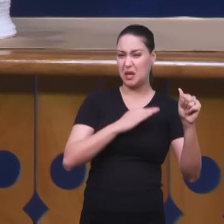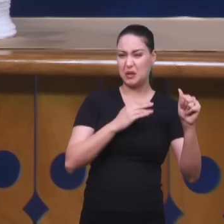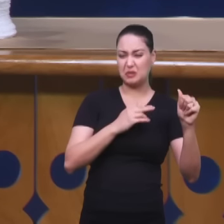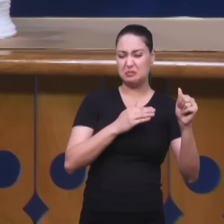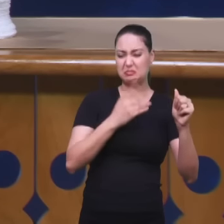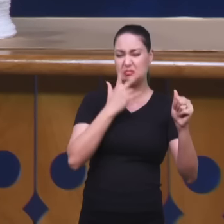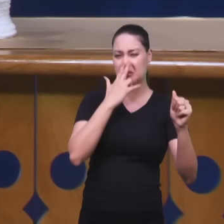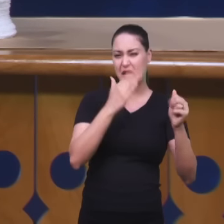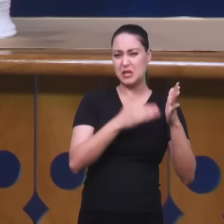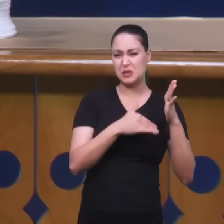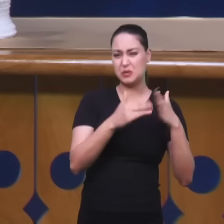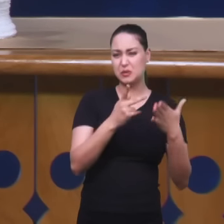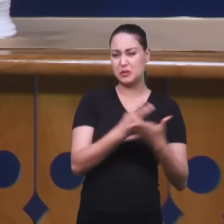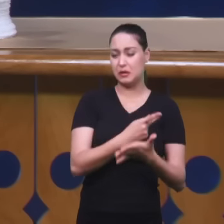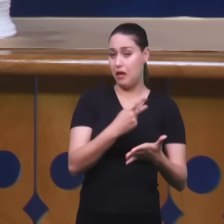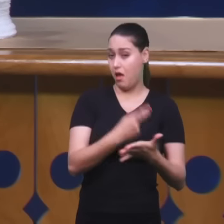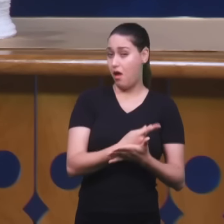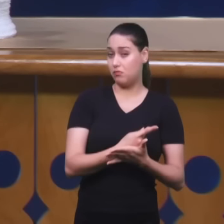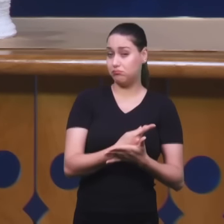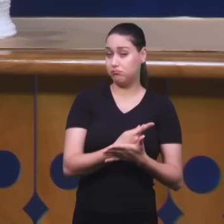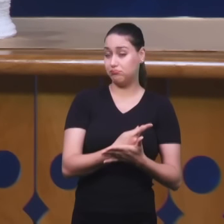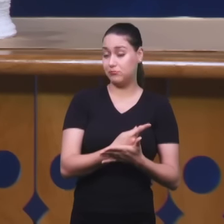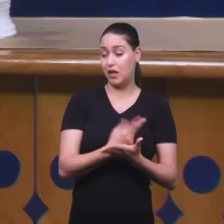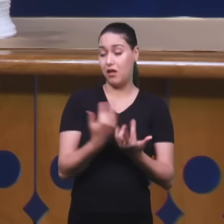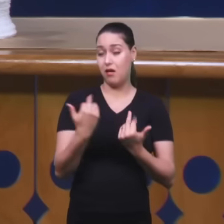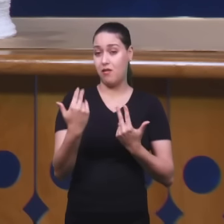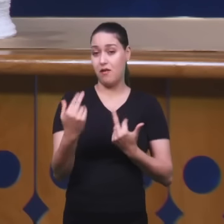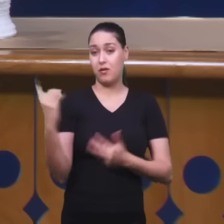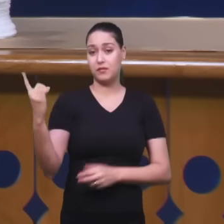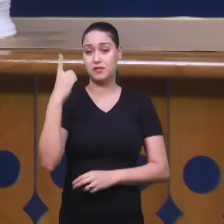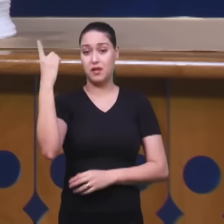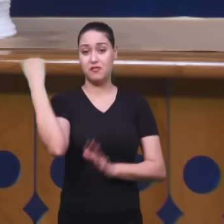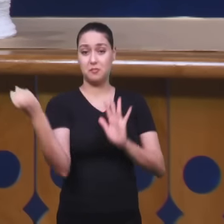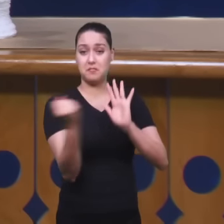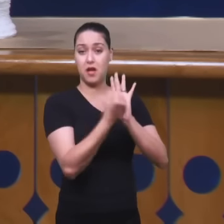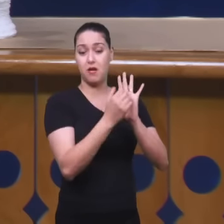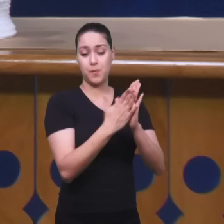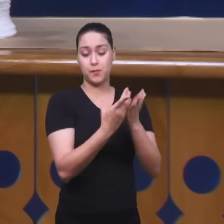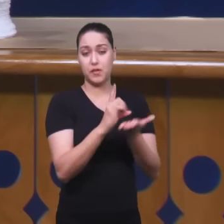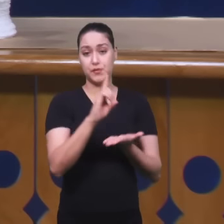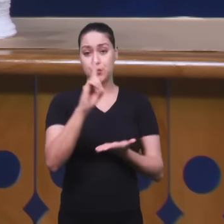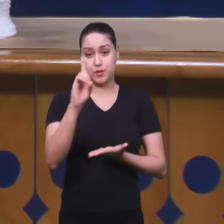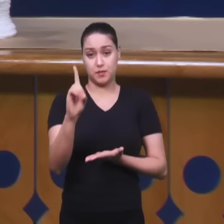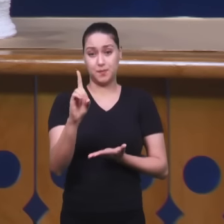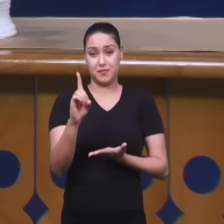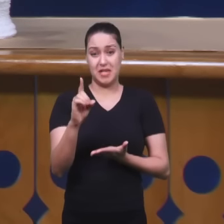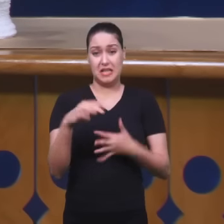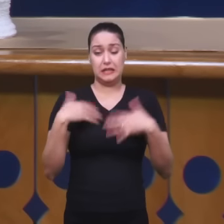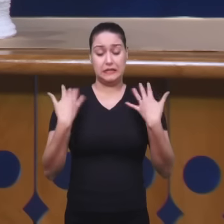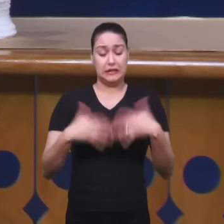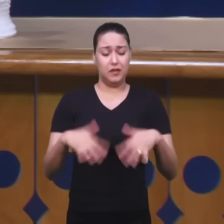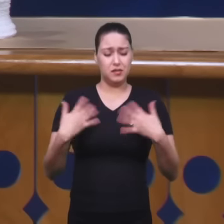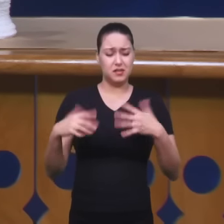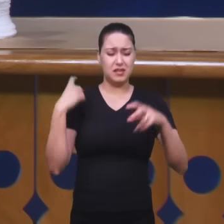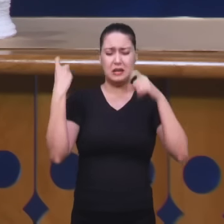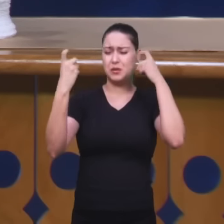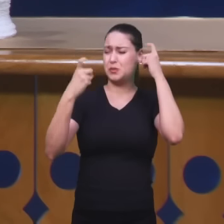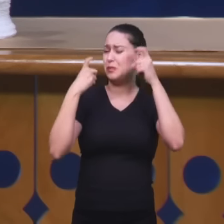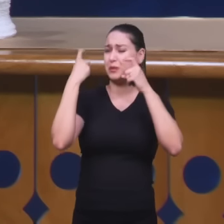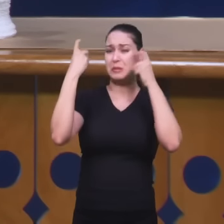registrado na palavra de Deus Um dia de aflição Um dia de preocupação E nesse culto de oração